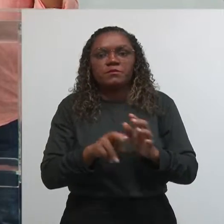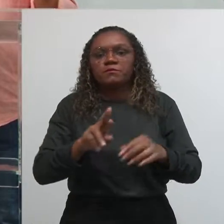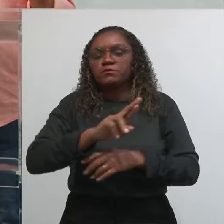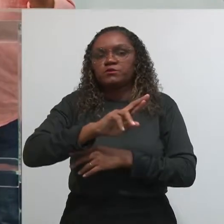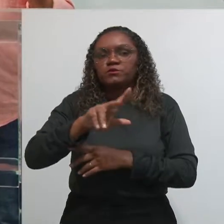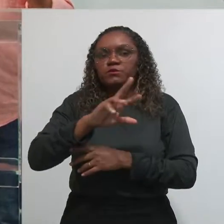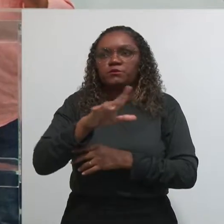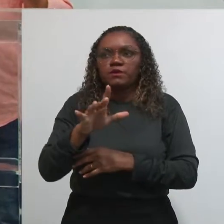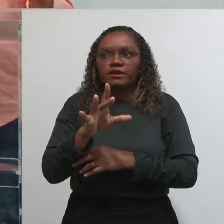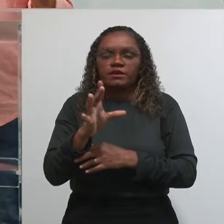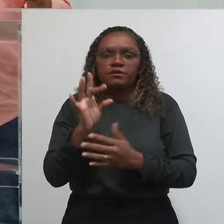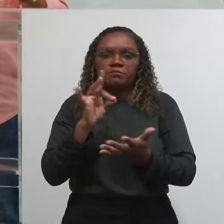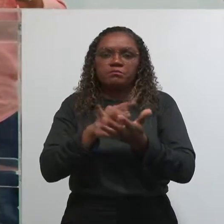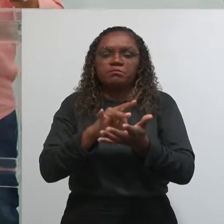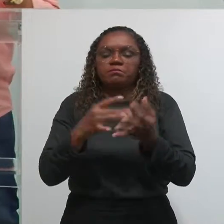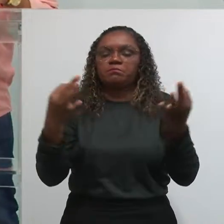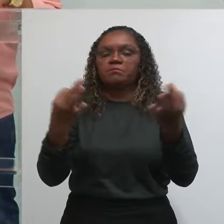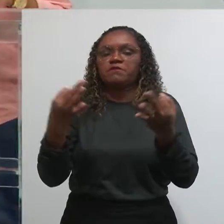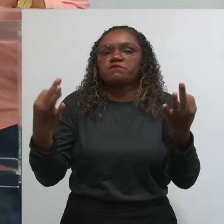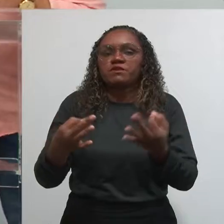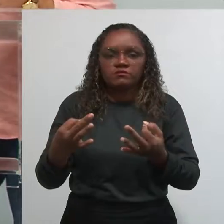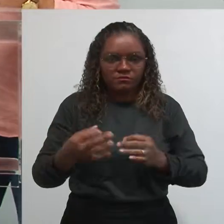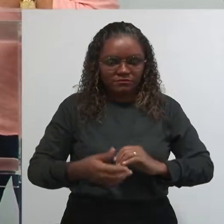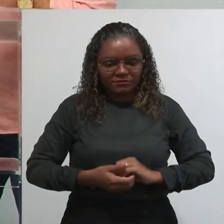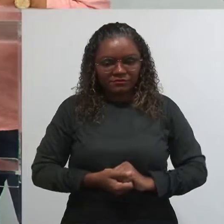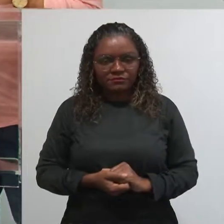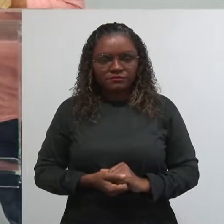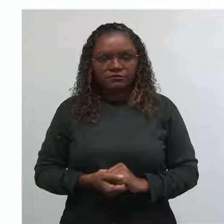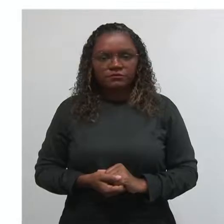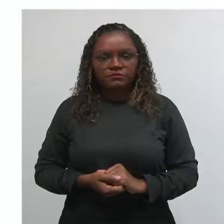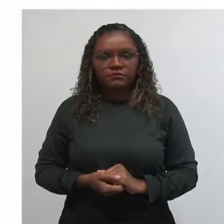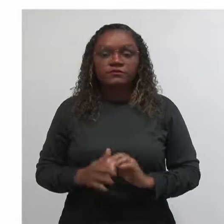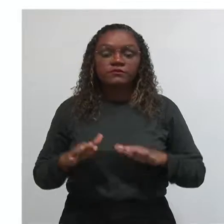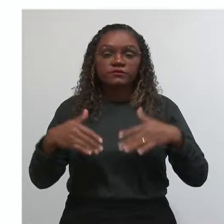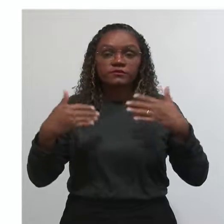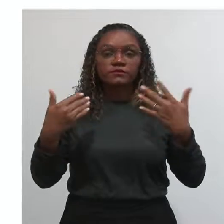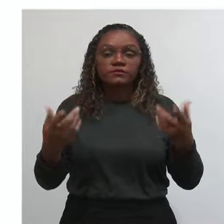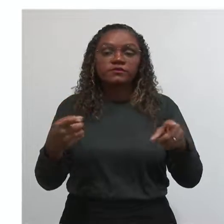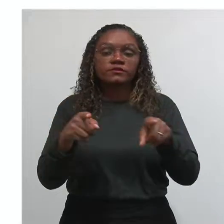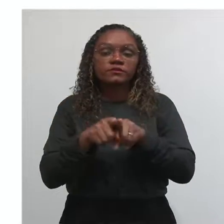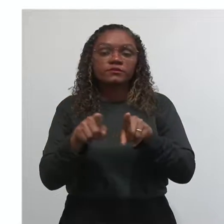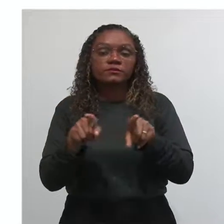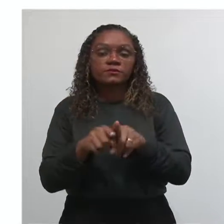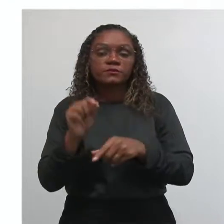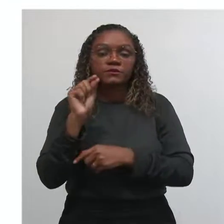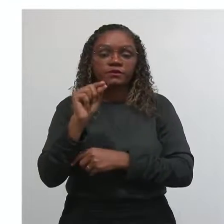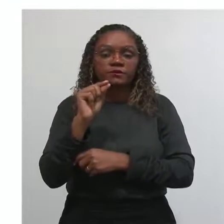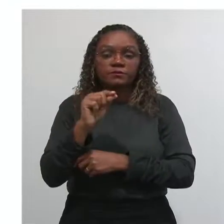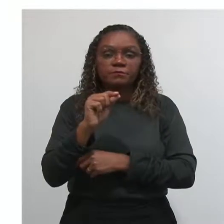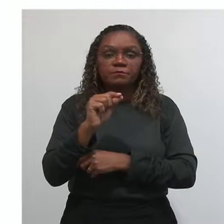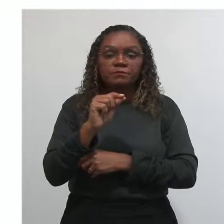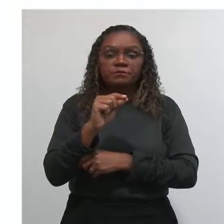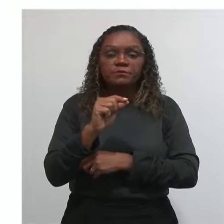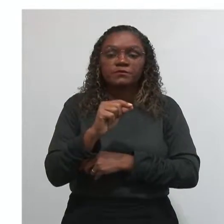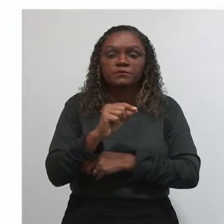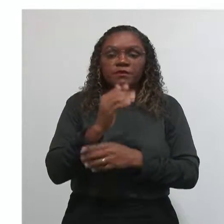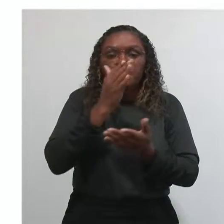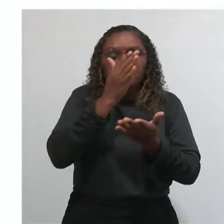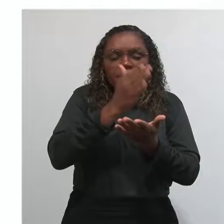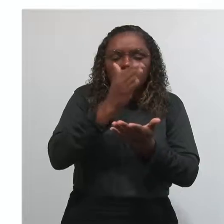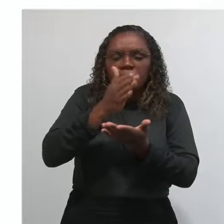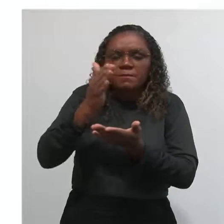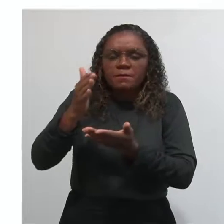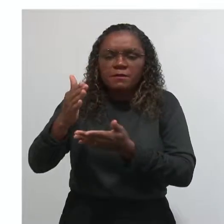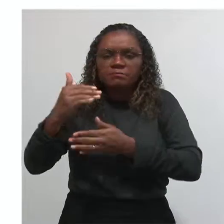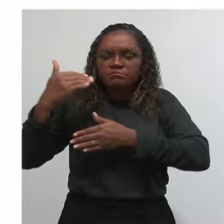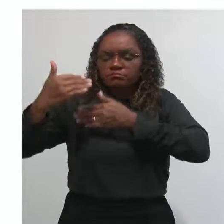vai se encaixar perfeitamente em qualquer política pública. Okay? Provoca inevitável fragmentação na análise